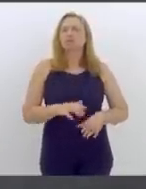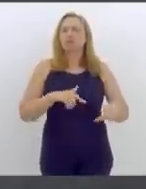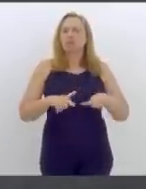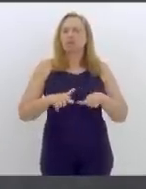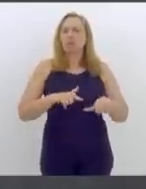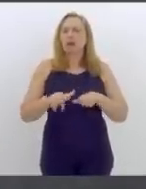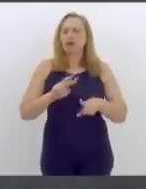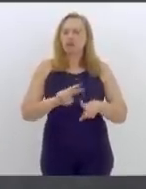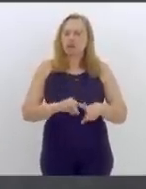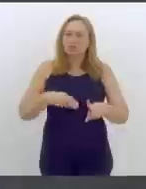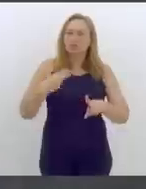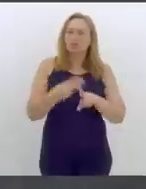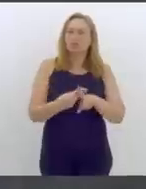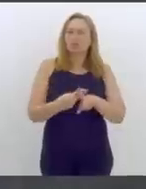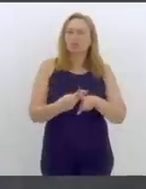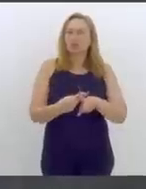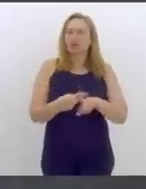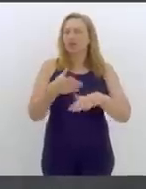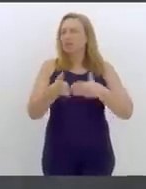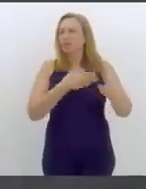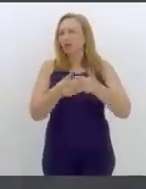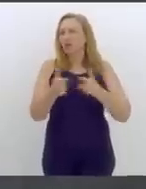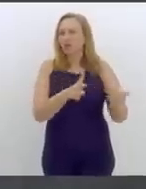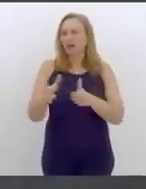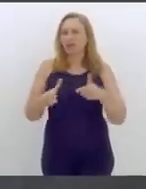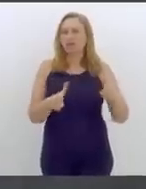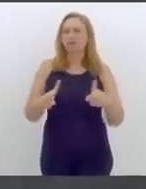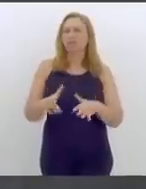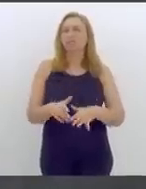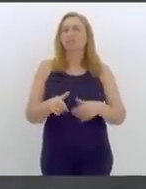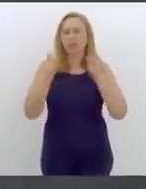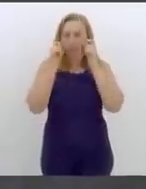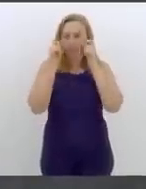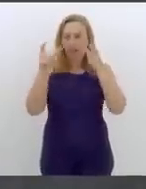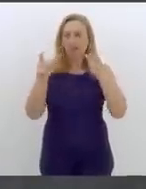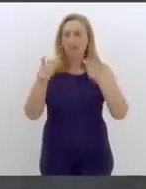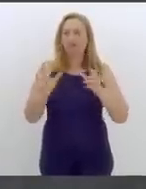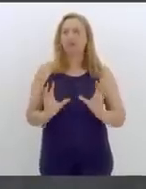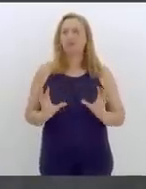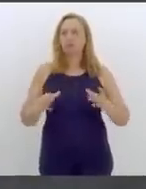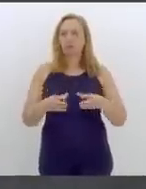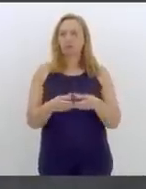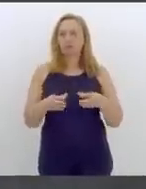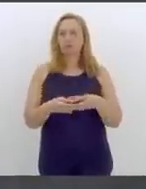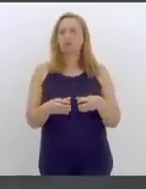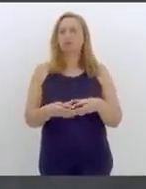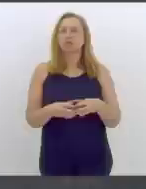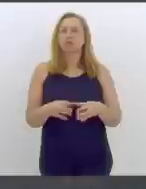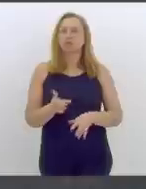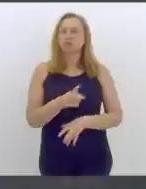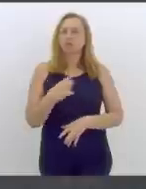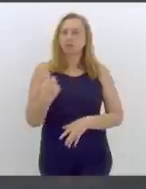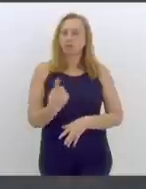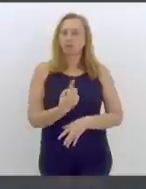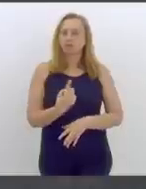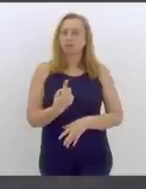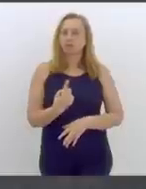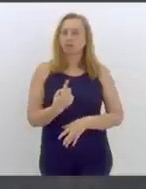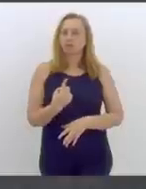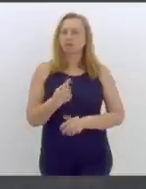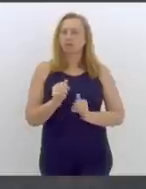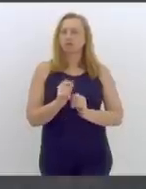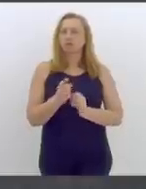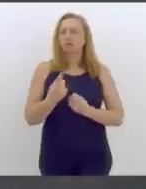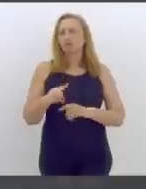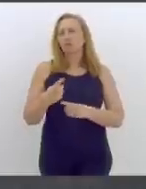se eu puder me responder essas perguntas deixando claro e alertar a comissão desde que nós não venhamos a